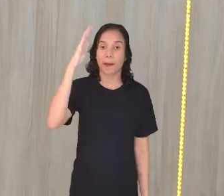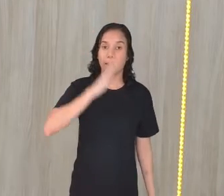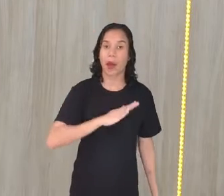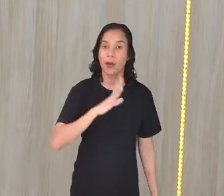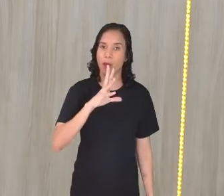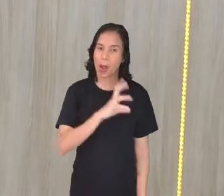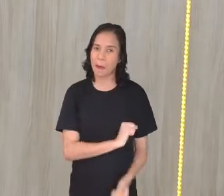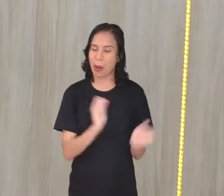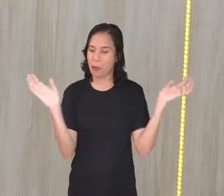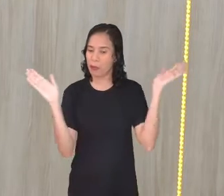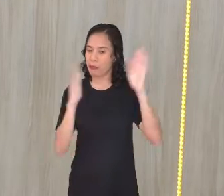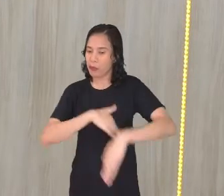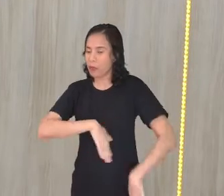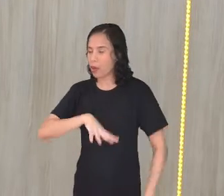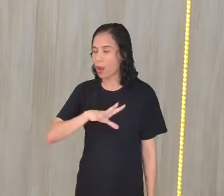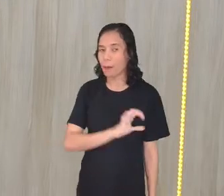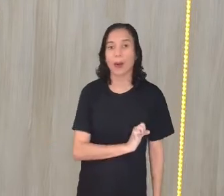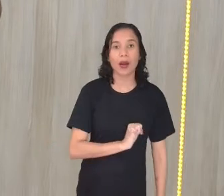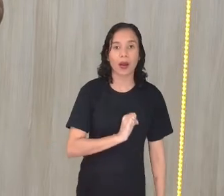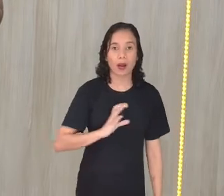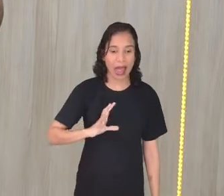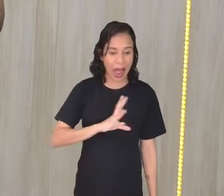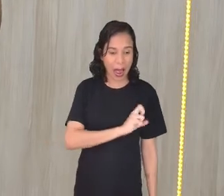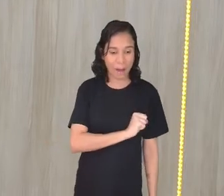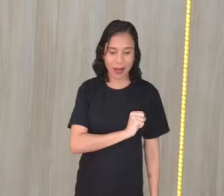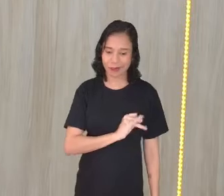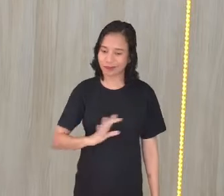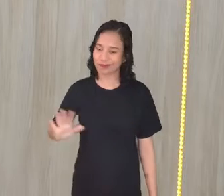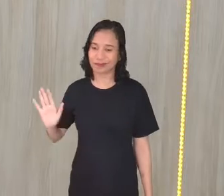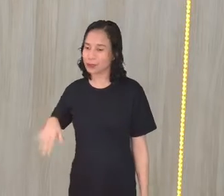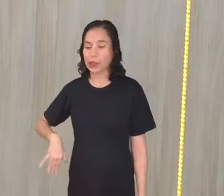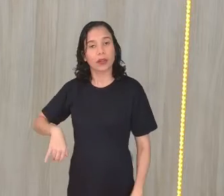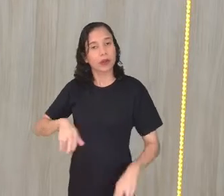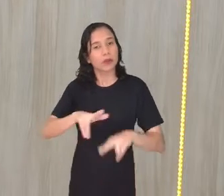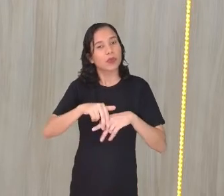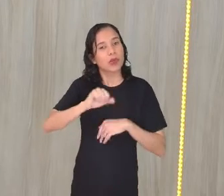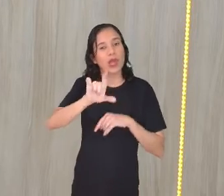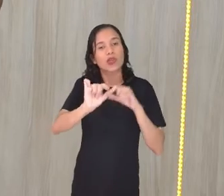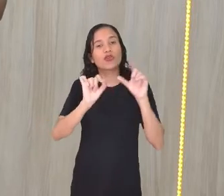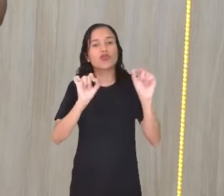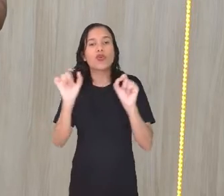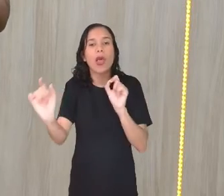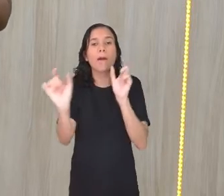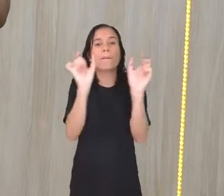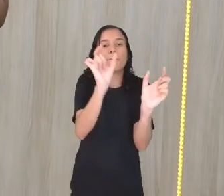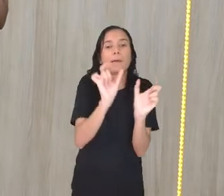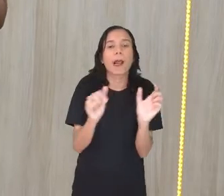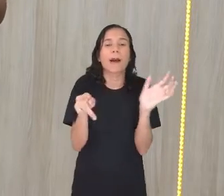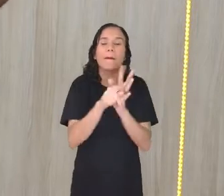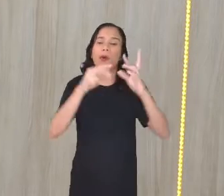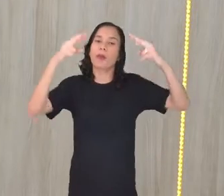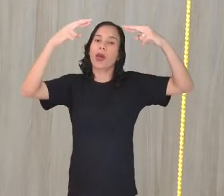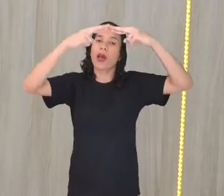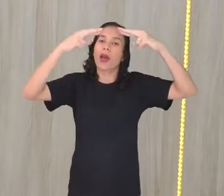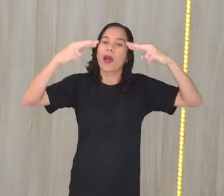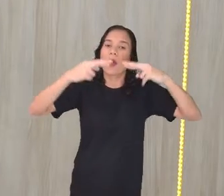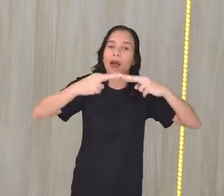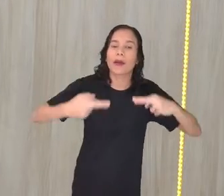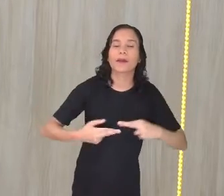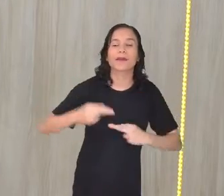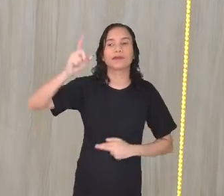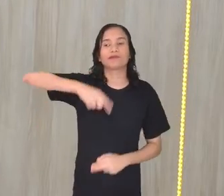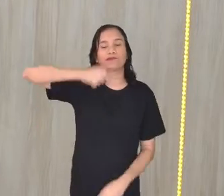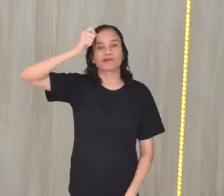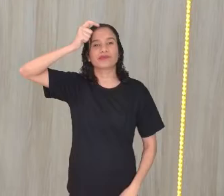né, desamar. Então, são escolhas de palavras que se assemelham e que vão fazer essa rima, né? Que dá essa ideia pra gente